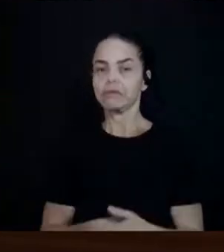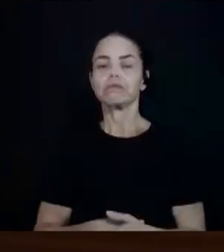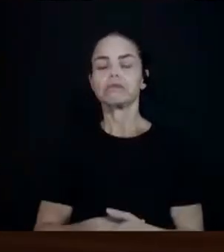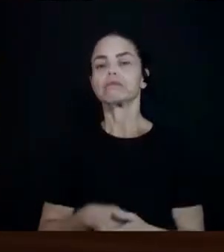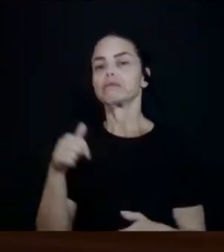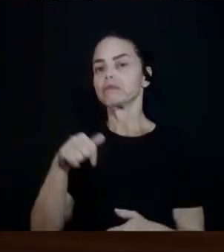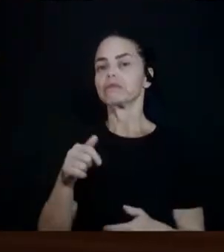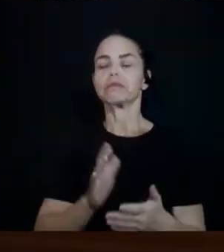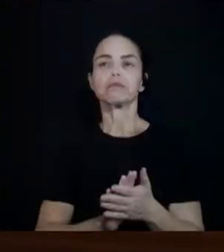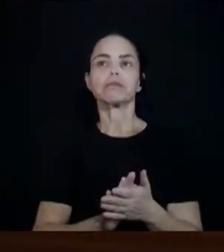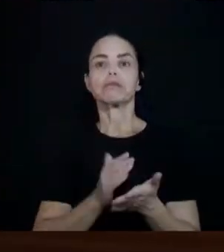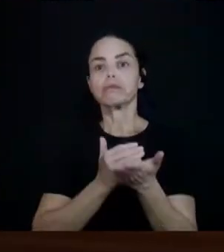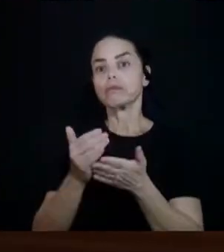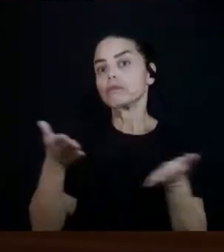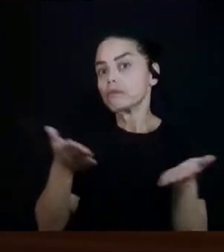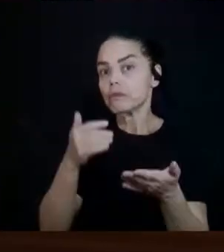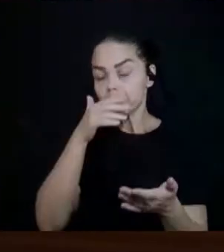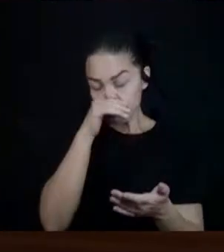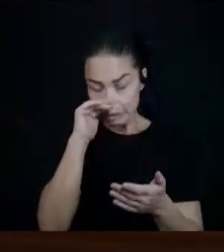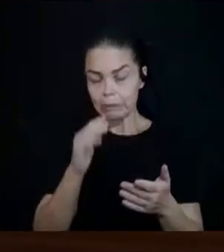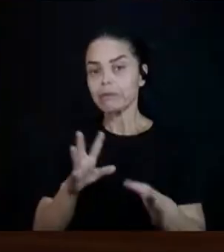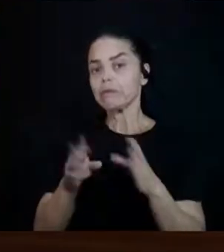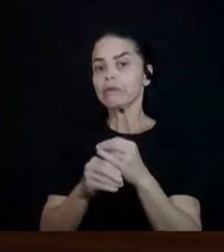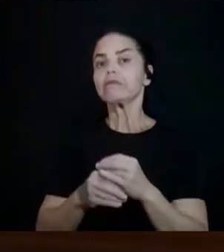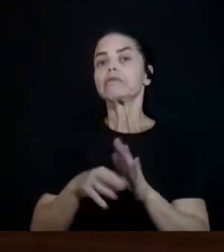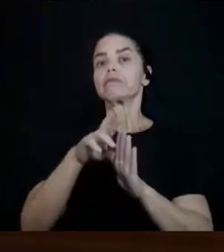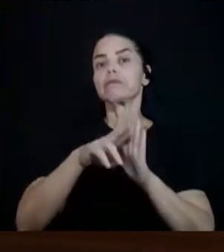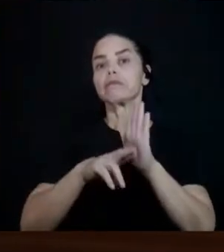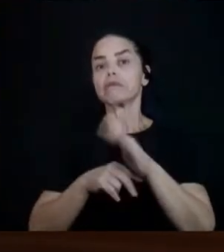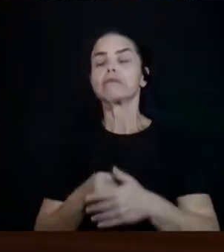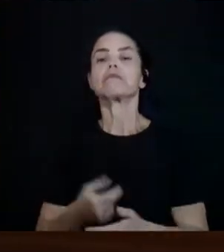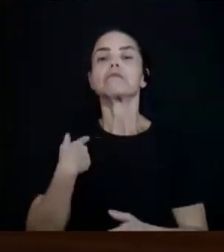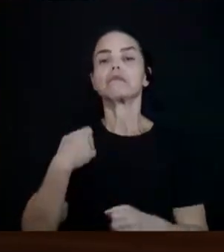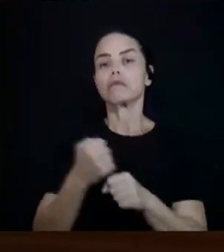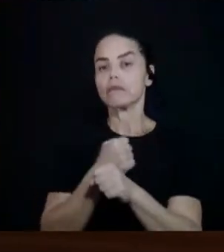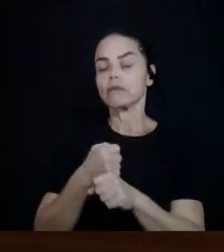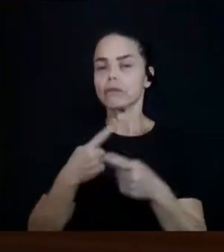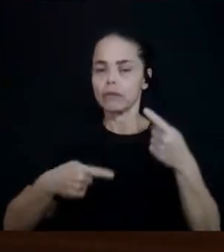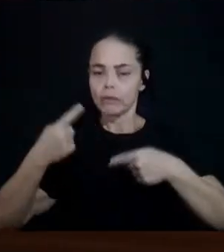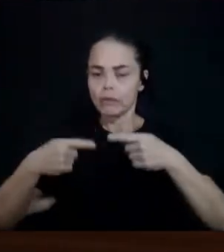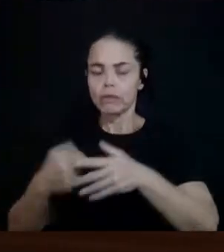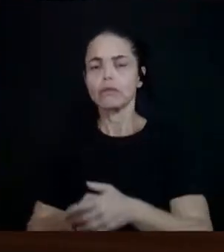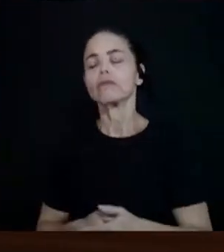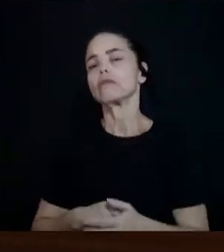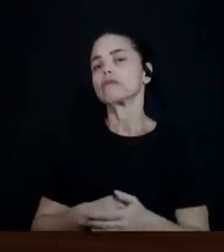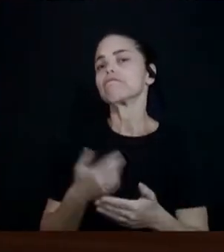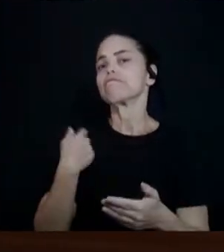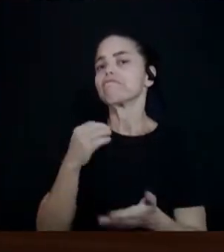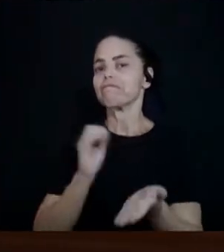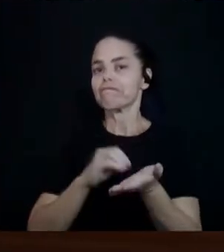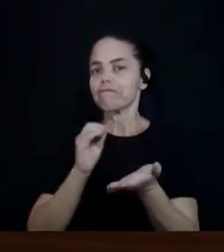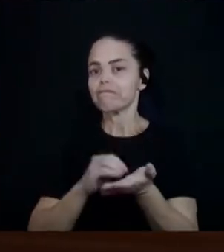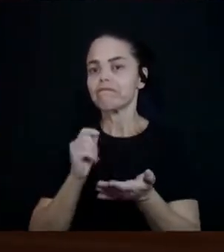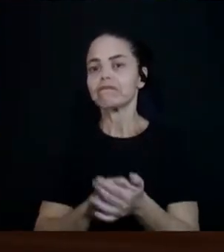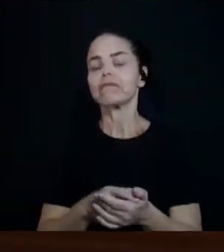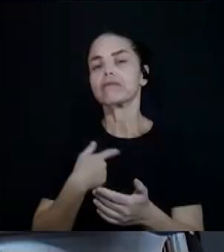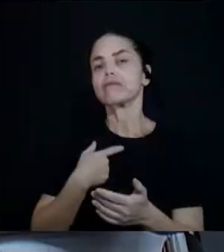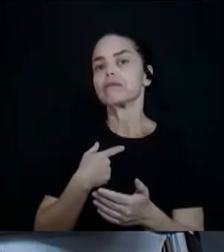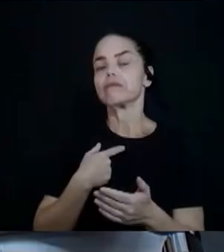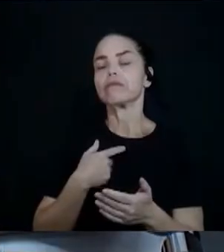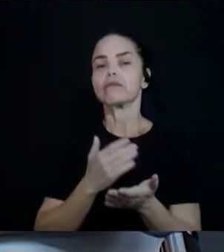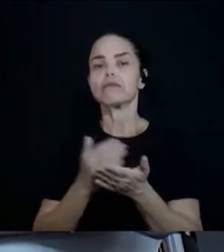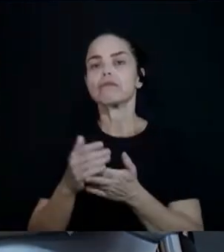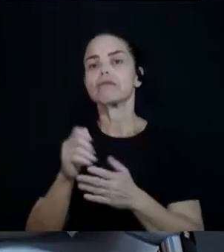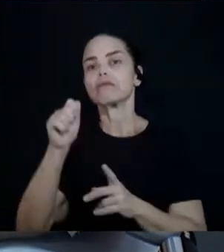A intenção é a gente fechar a programação desse ano, né? A gente está discutindo, tem muita coisa em aberto ainda. A minha estreia vai ser em julho, no aniversário